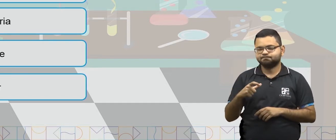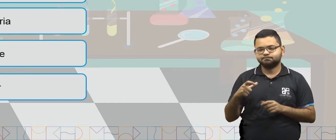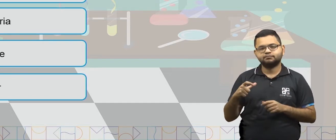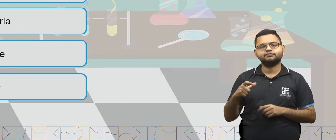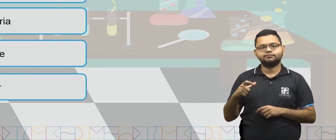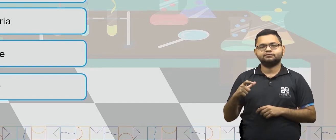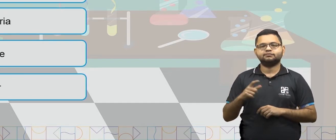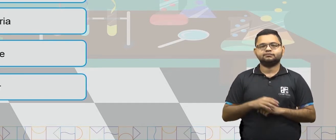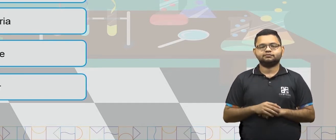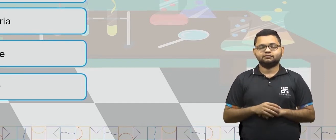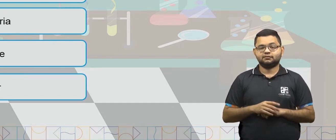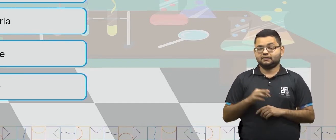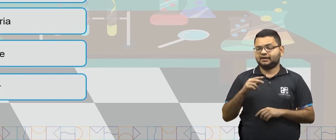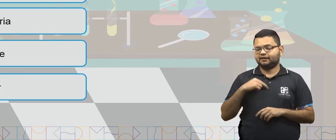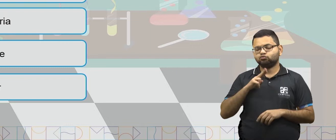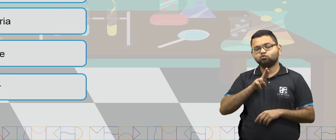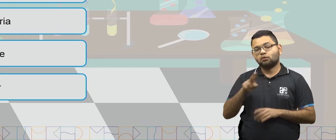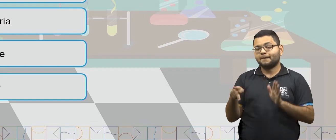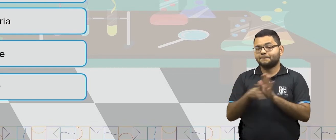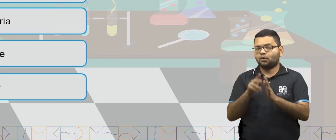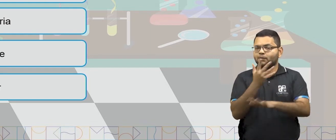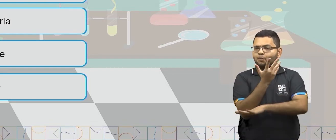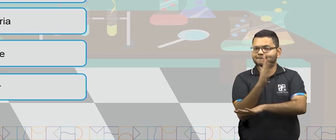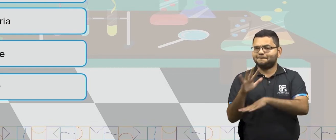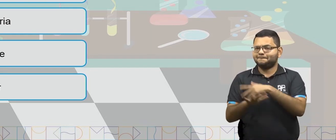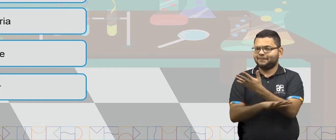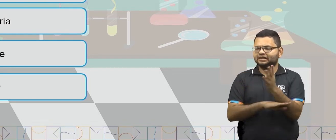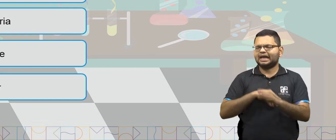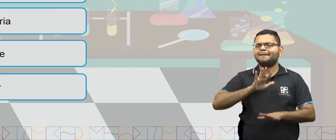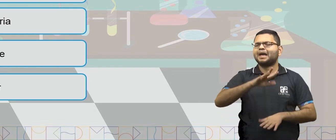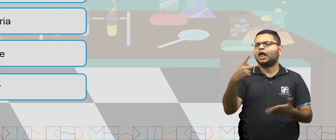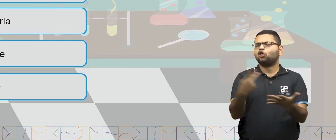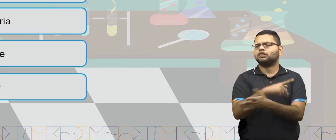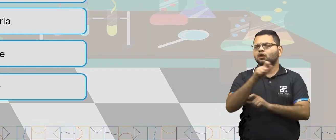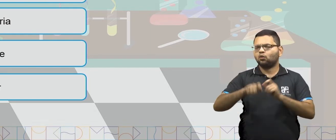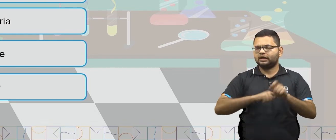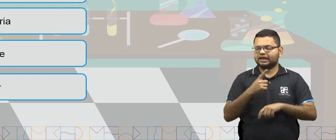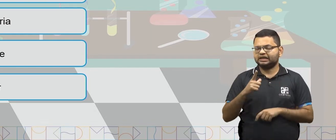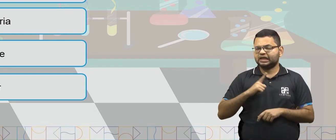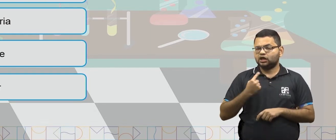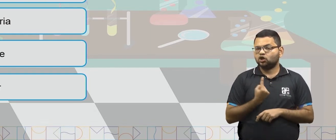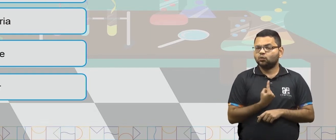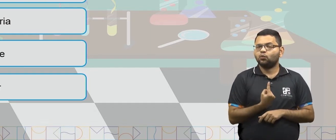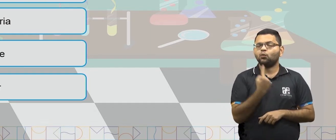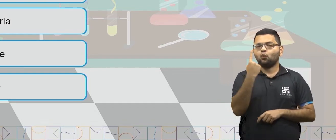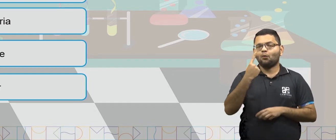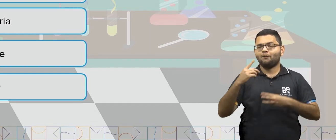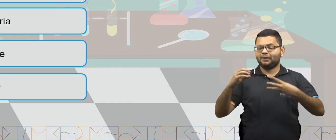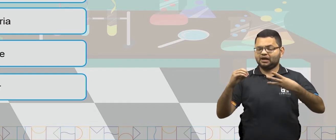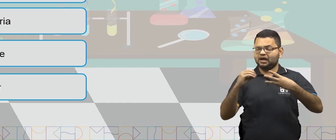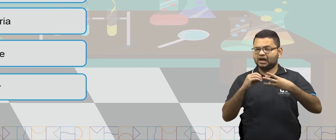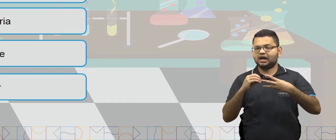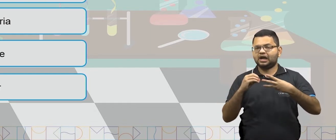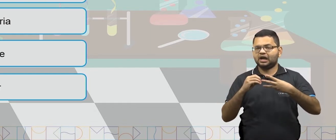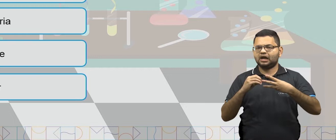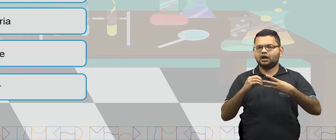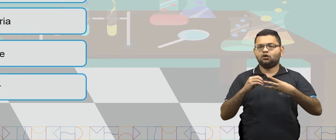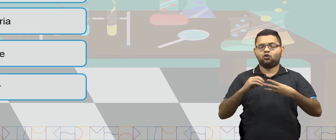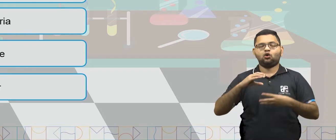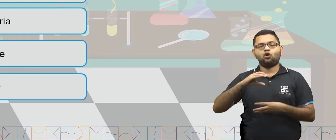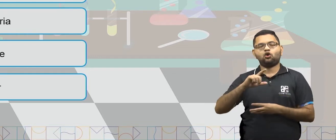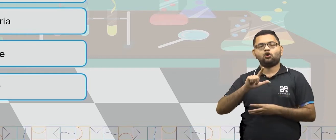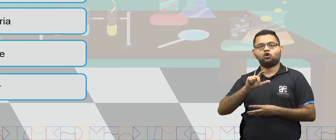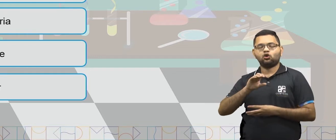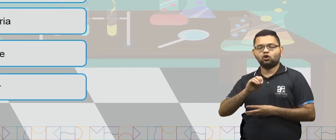um pote com identificação célula de plantas. Entretanto, uma célula possuía cloroplasto e a